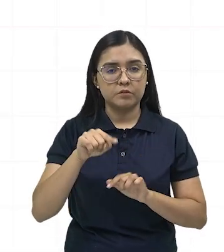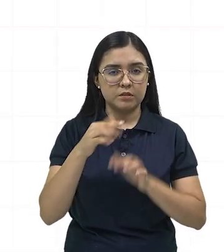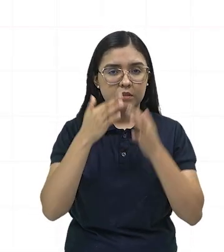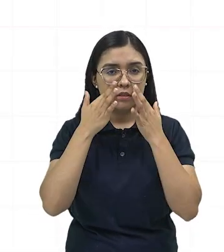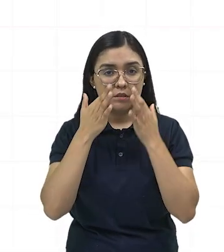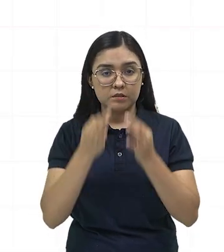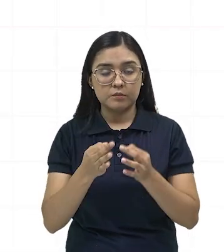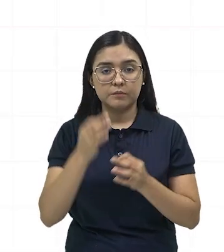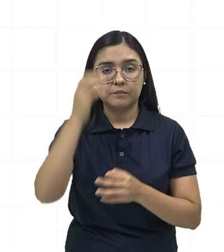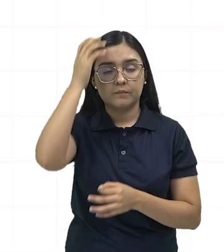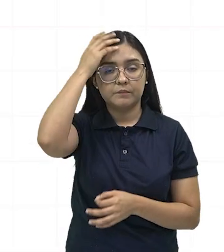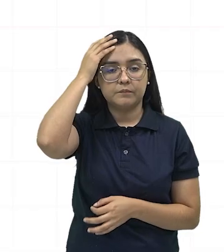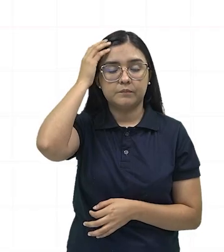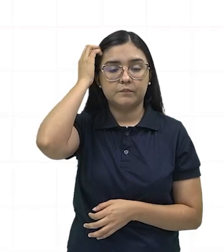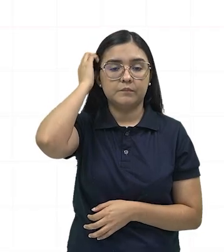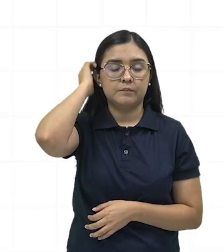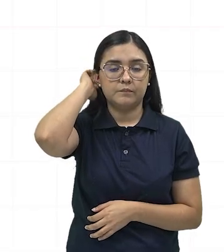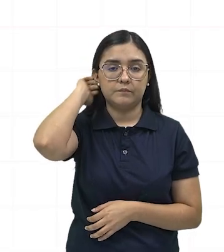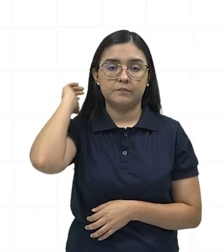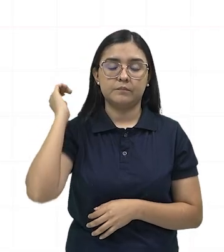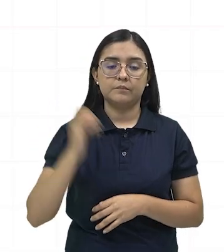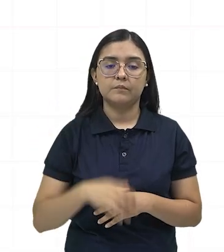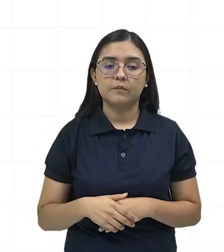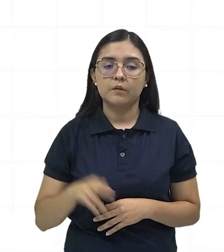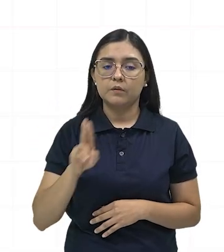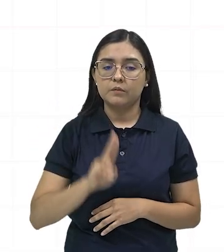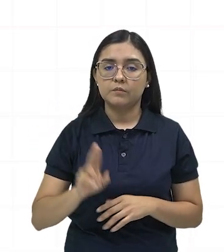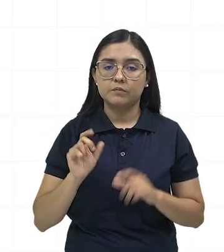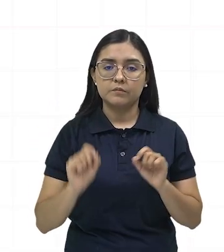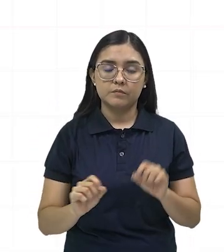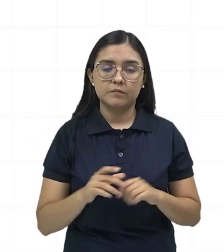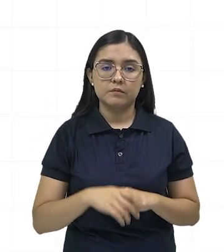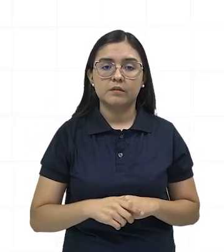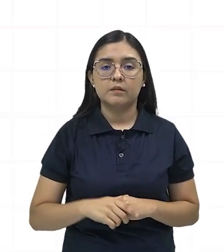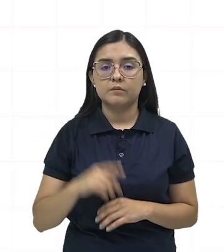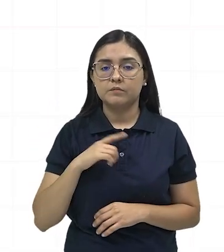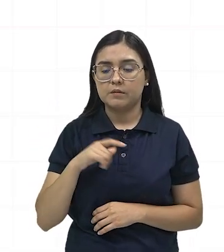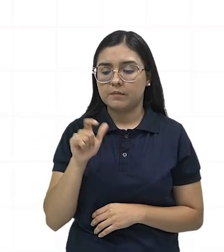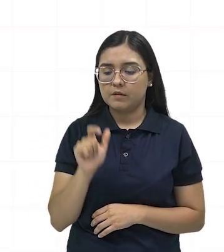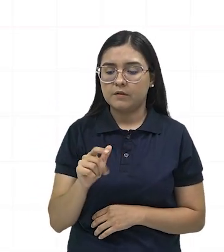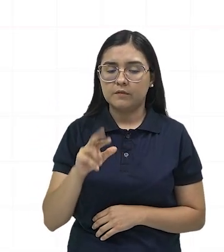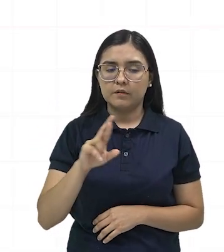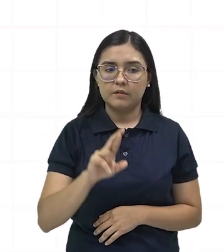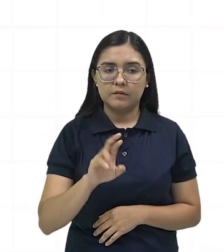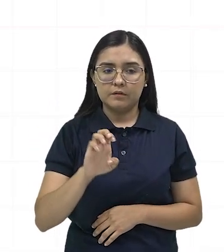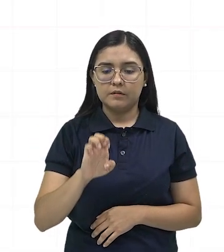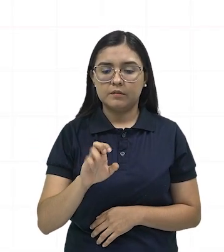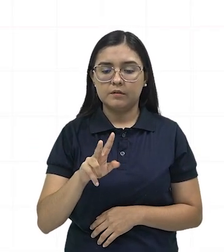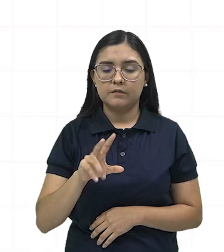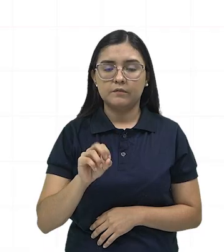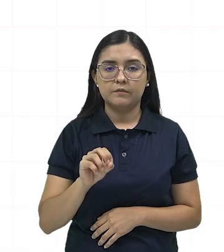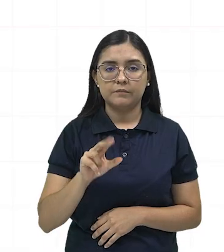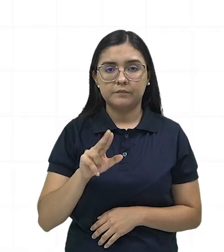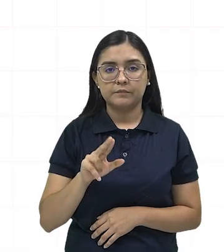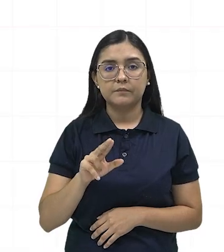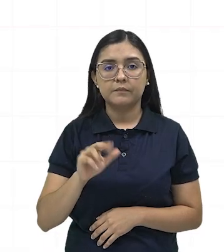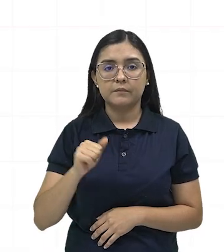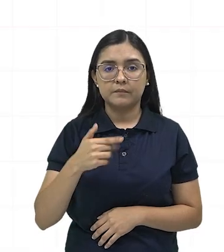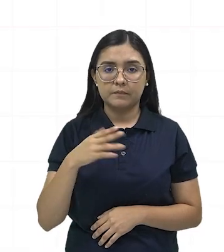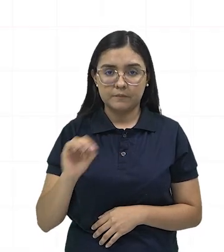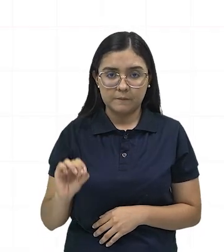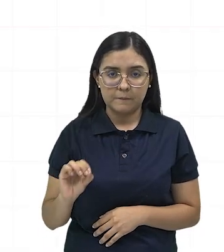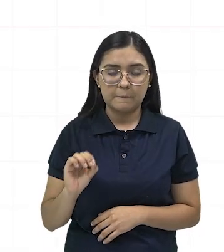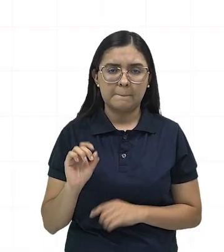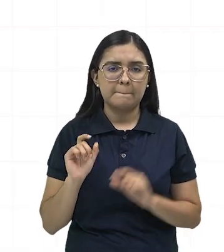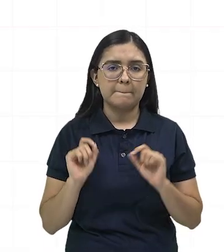vocês, né, de vocês, é o uso da palavra revolução. Quando a gente usa a palavra revolução,